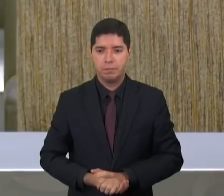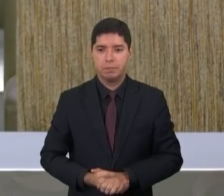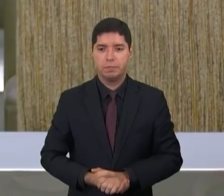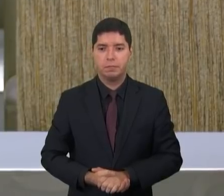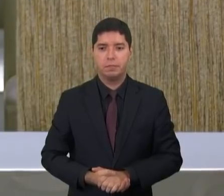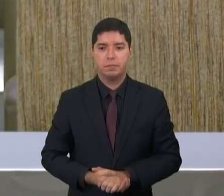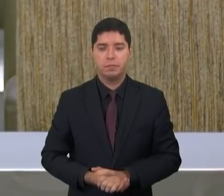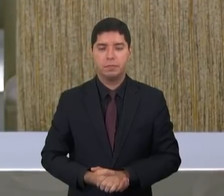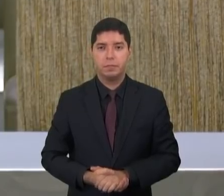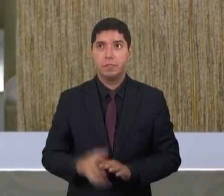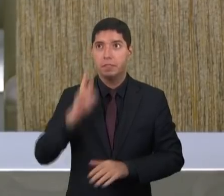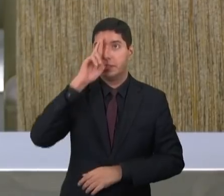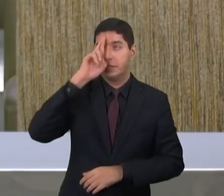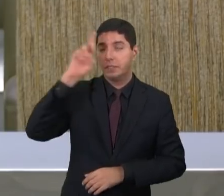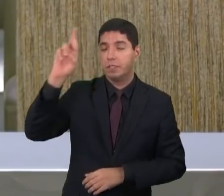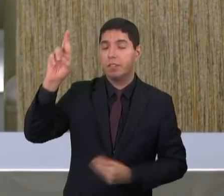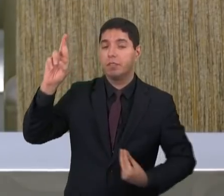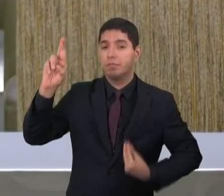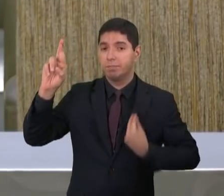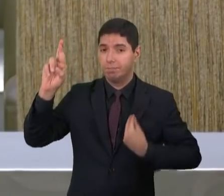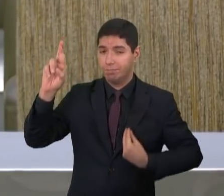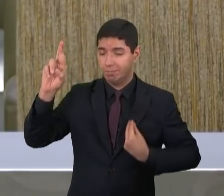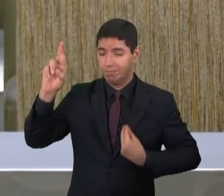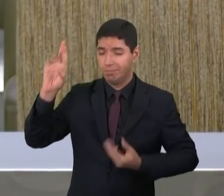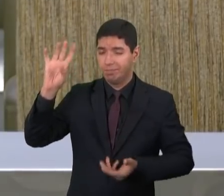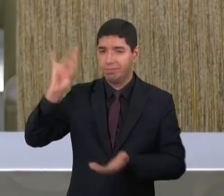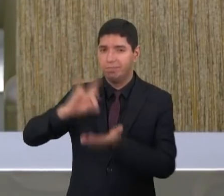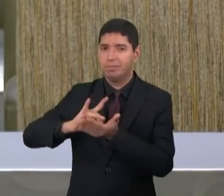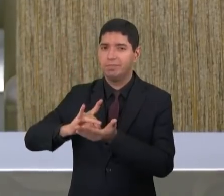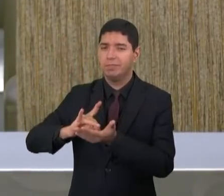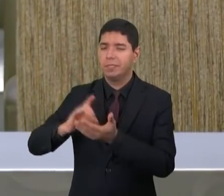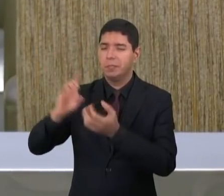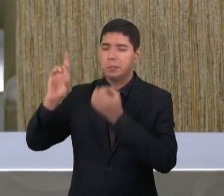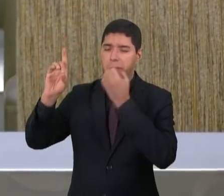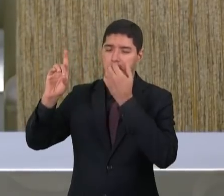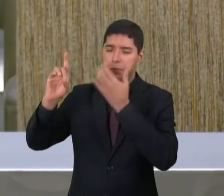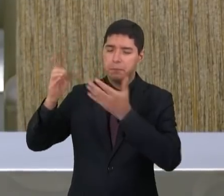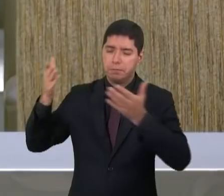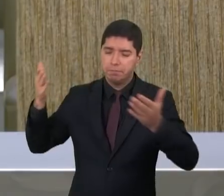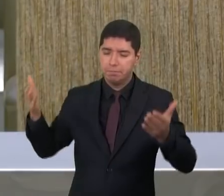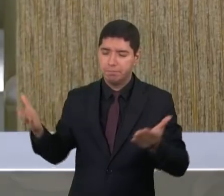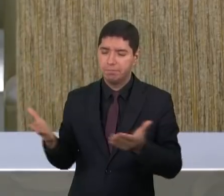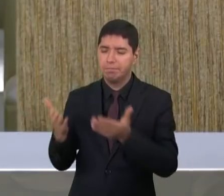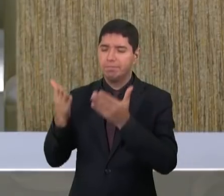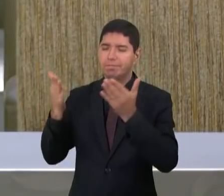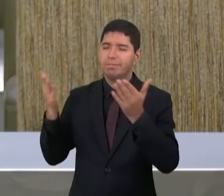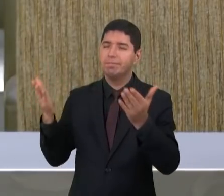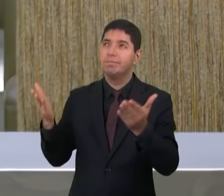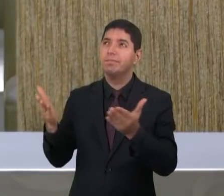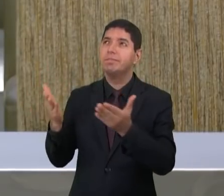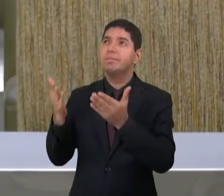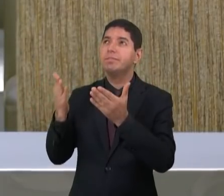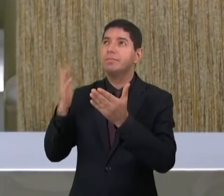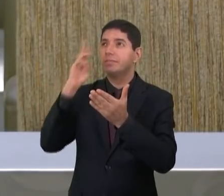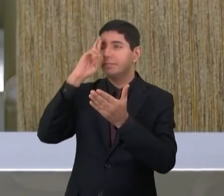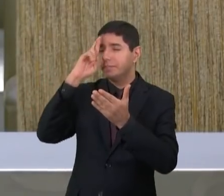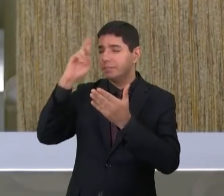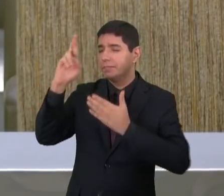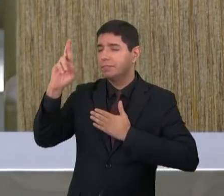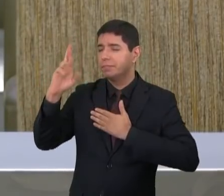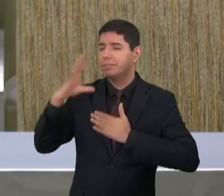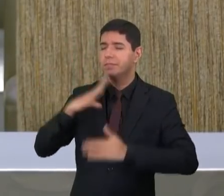vive e bendito seja o meu rochedo e exaltado seja o Deus da minha